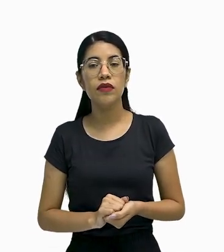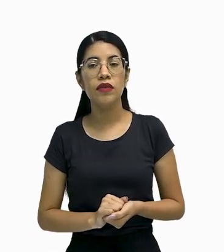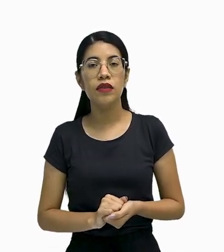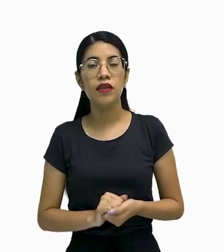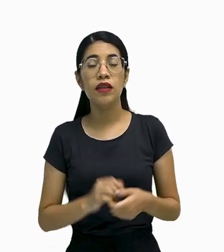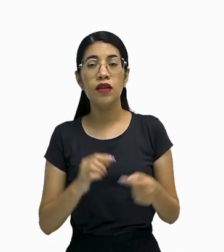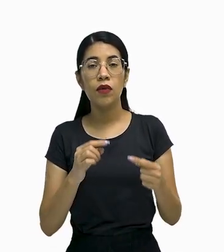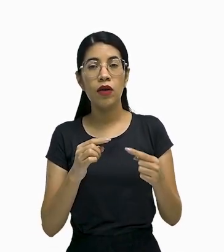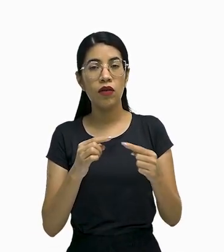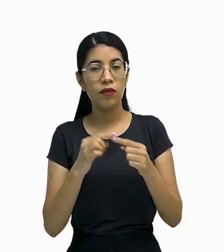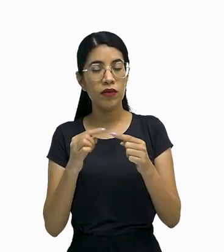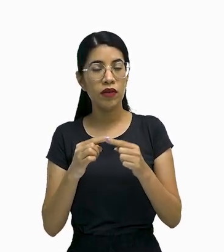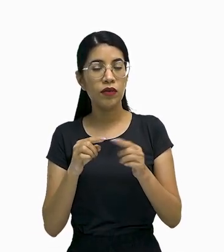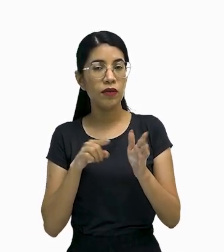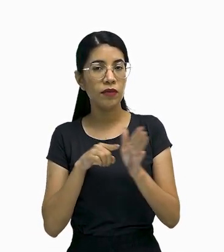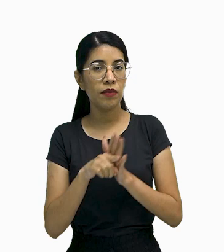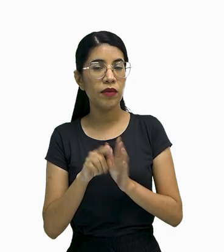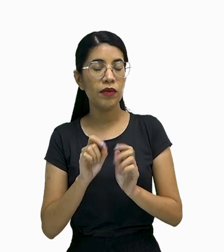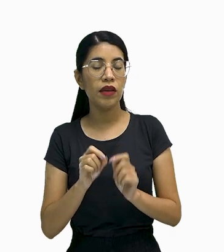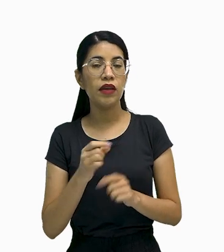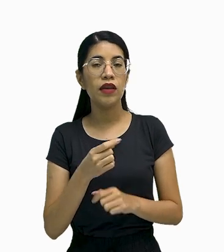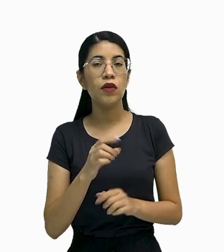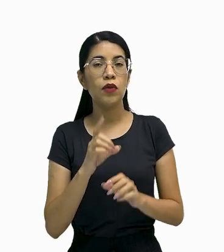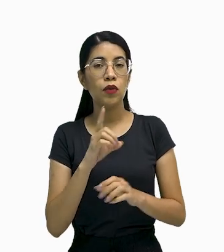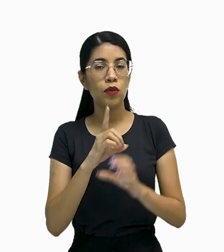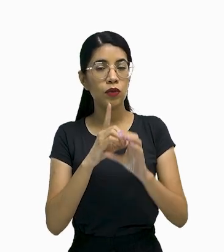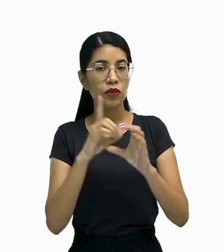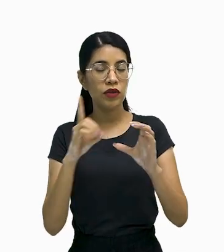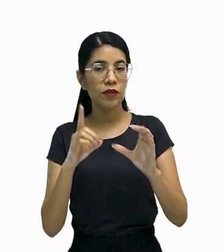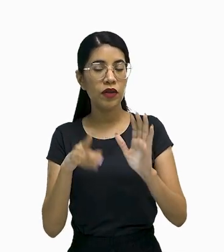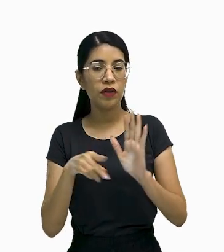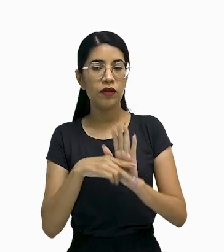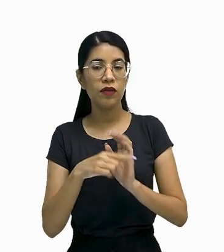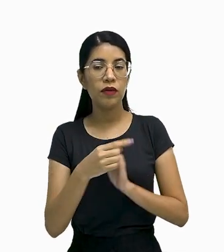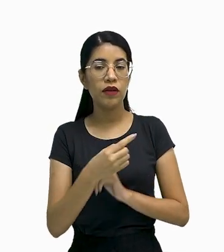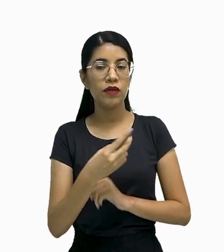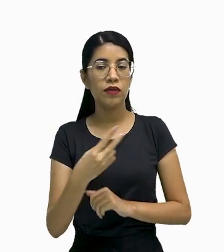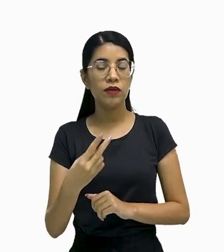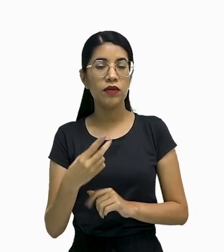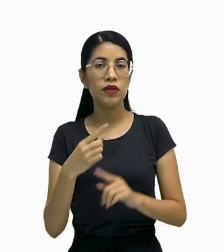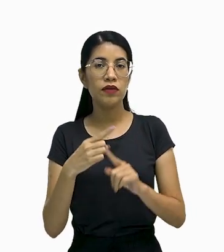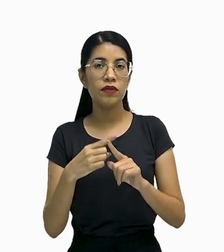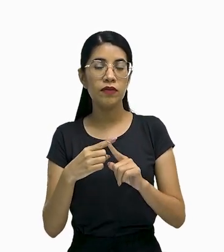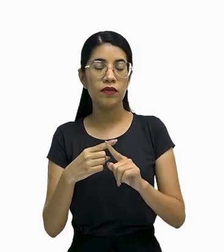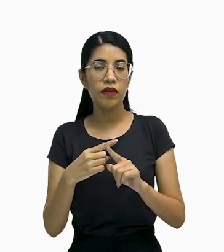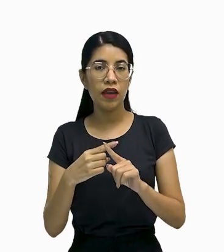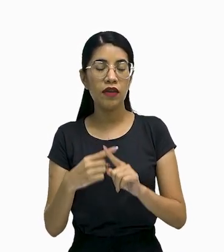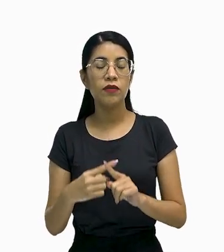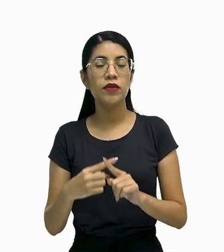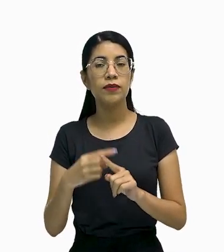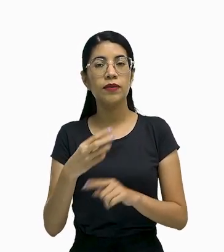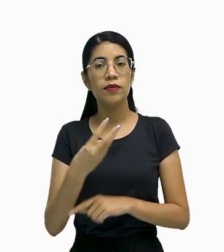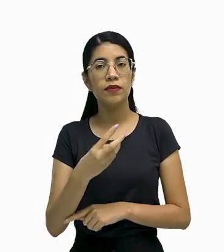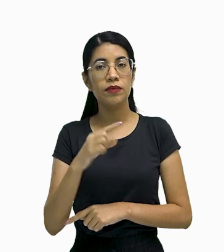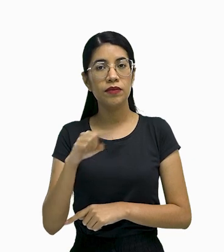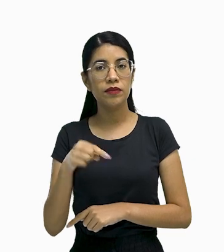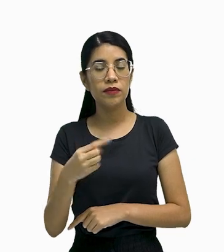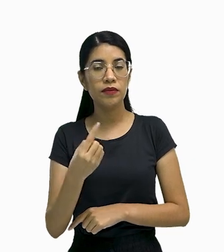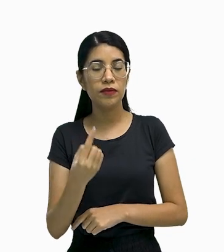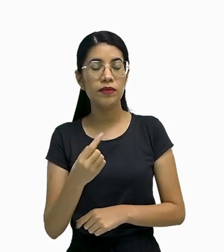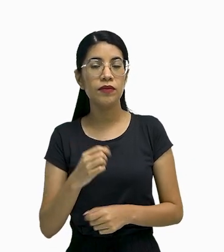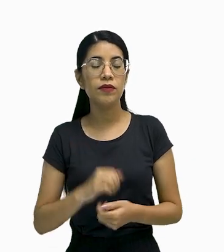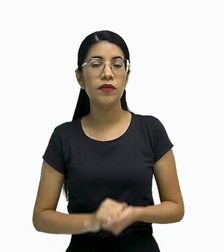vale 12. Então, a gente vai ter 12 vezes 3,1, que ao resolver essa